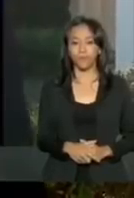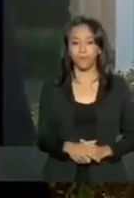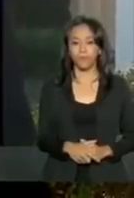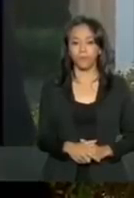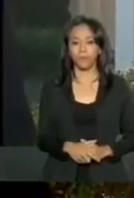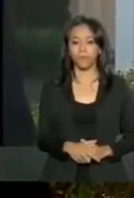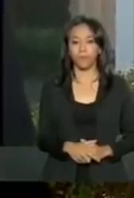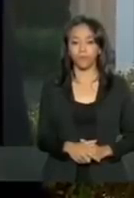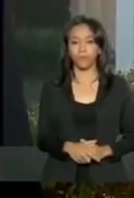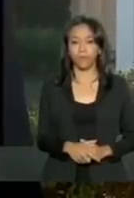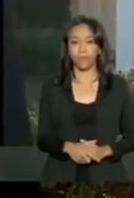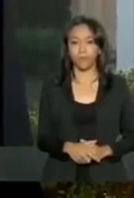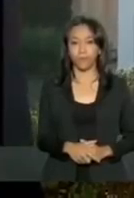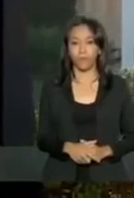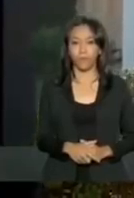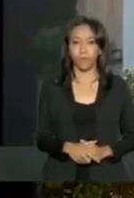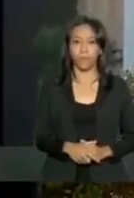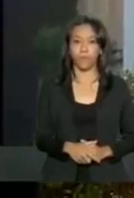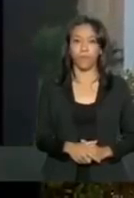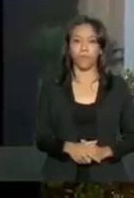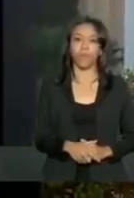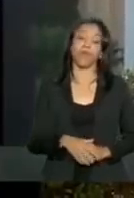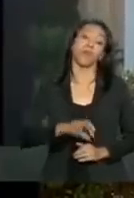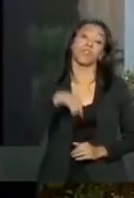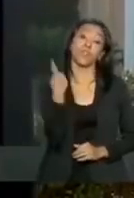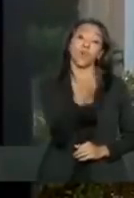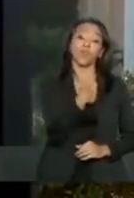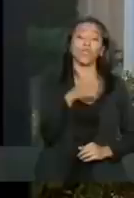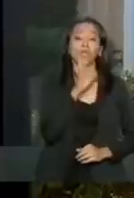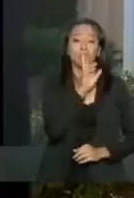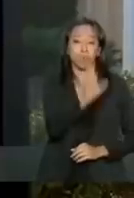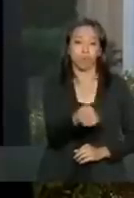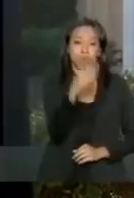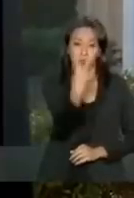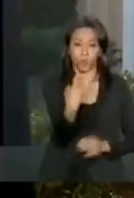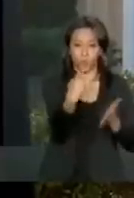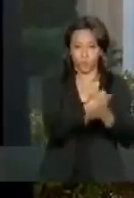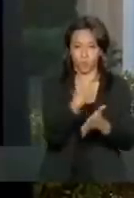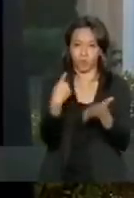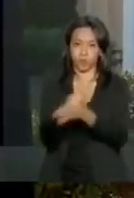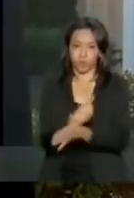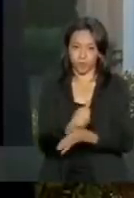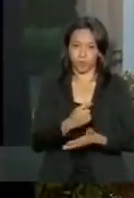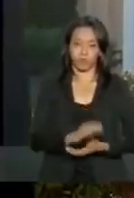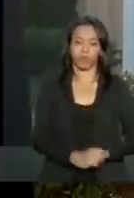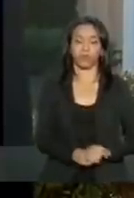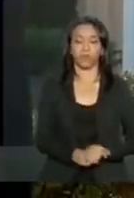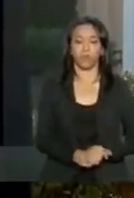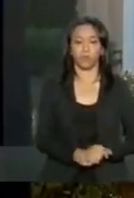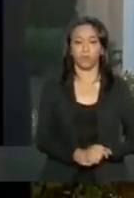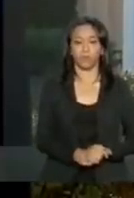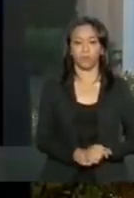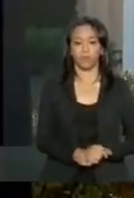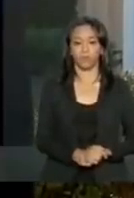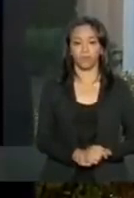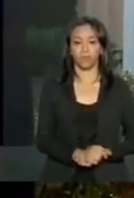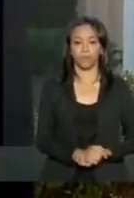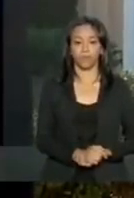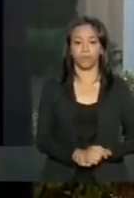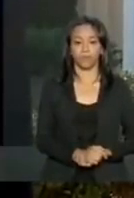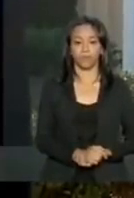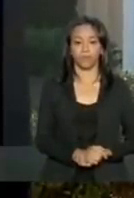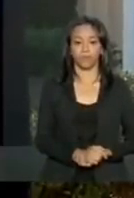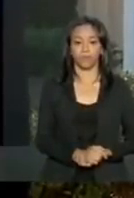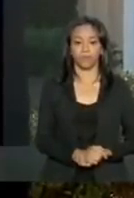Ram. Vamos responder umas duas perguntas. Roberto Rampton, da Reuters. Roberta. Questions.